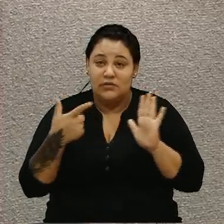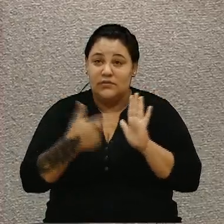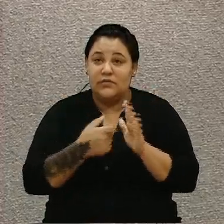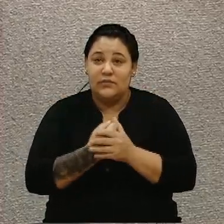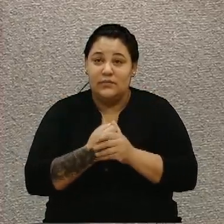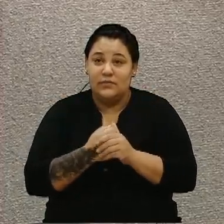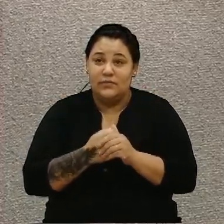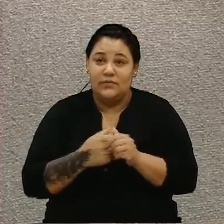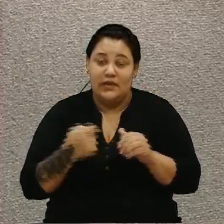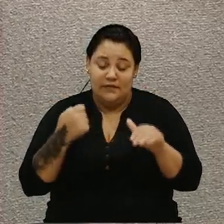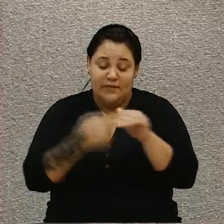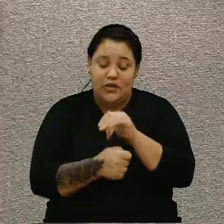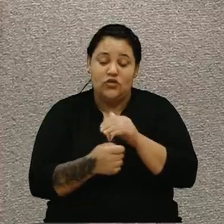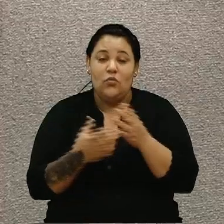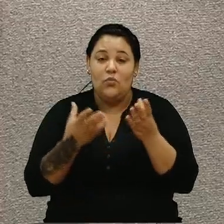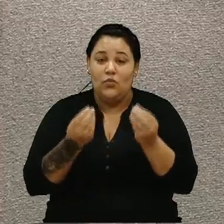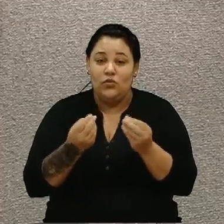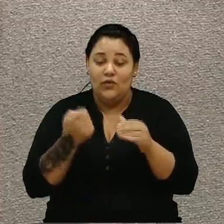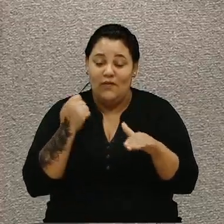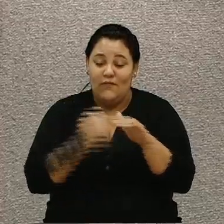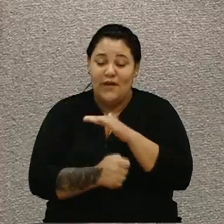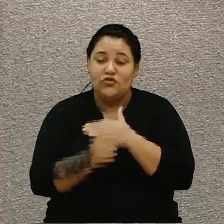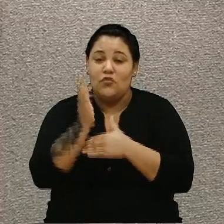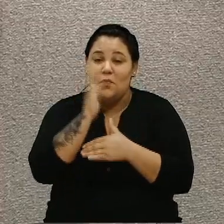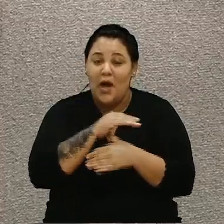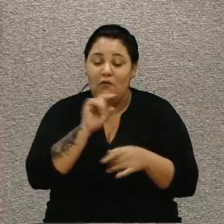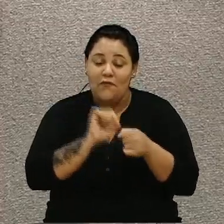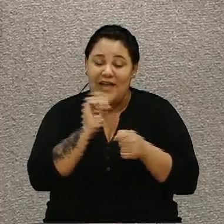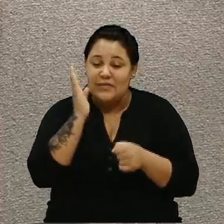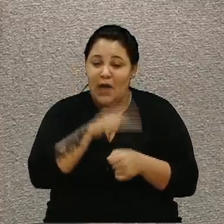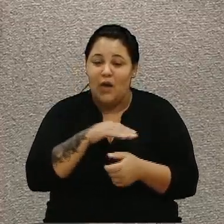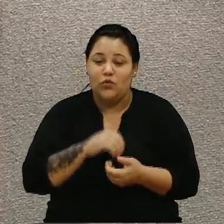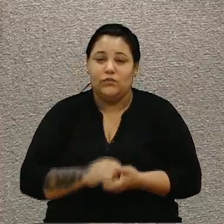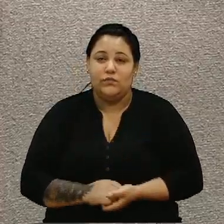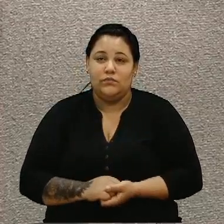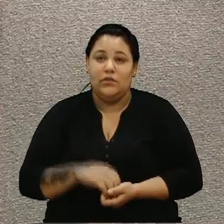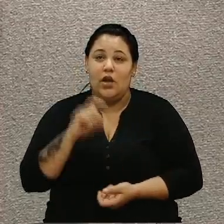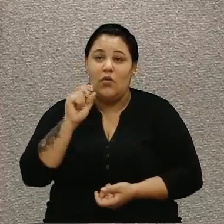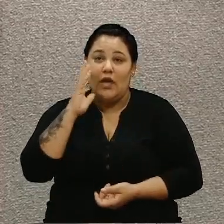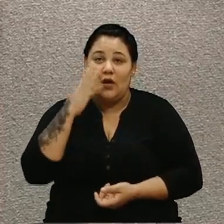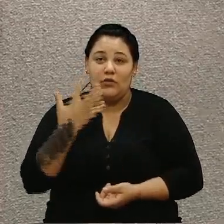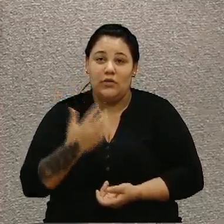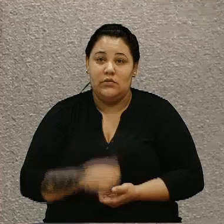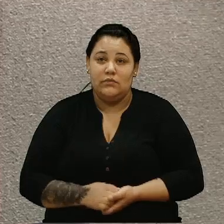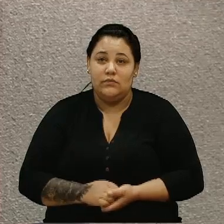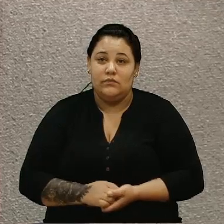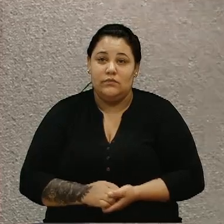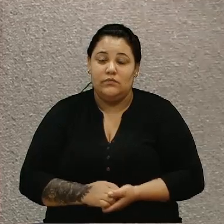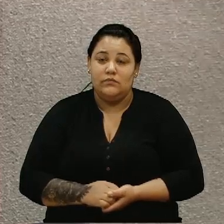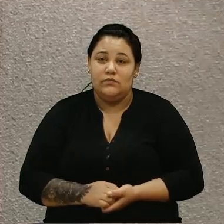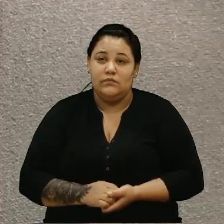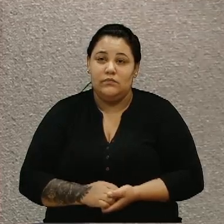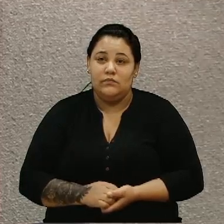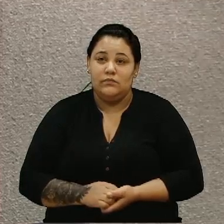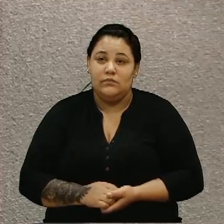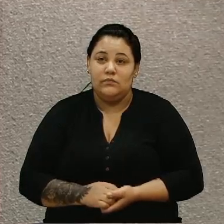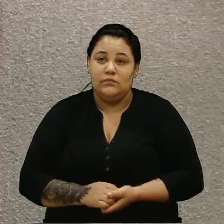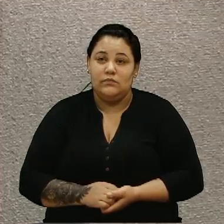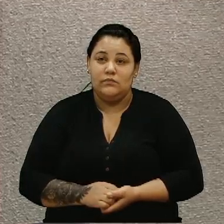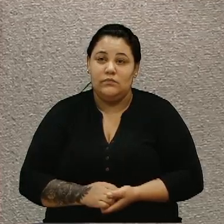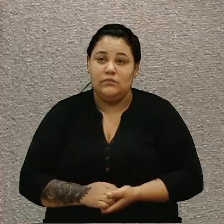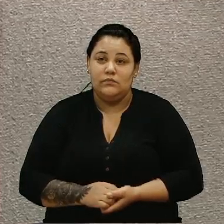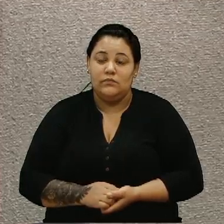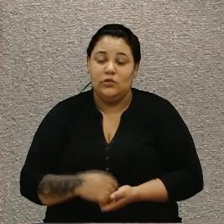Investe muito, investe mal, mal feito. É isso que vem acontecendo com o desgoverno que está aí.